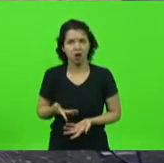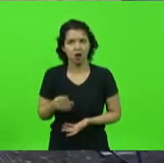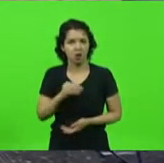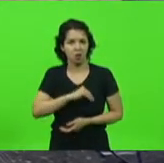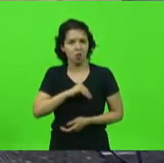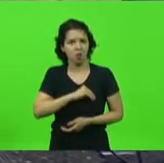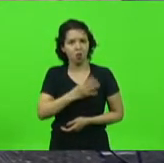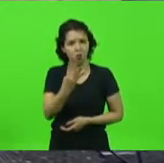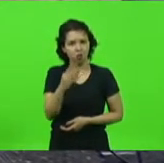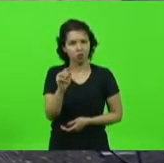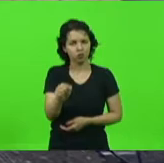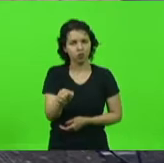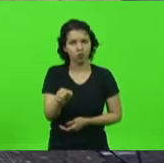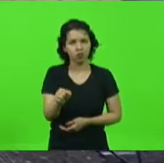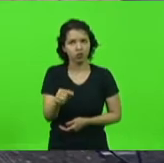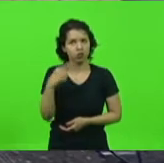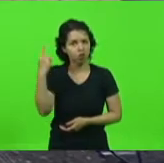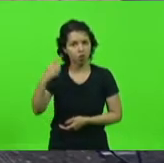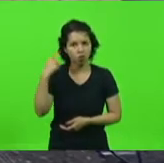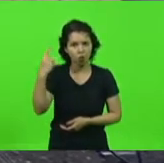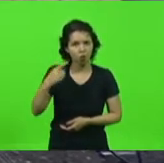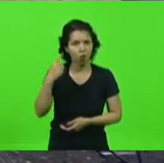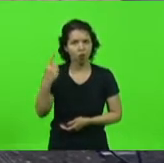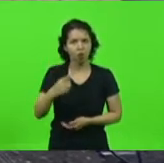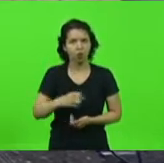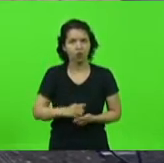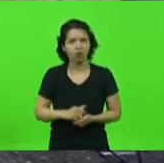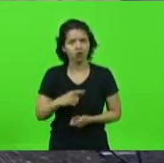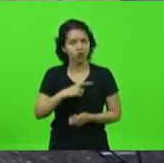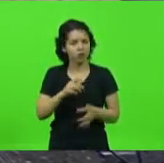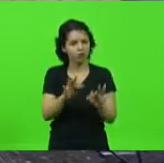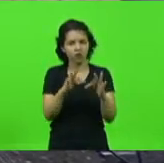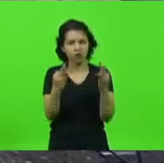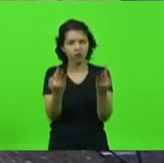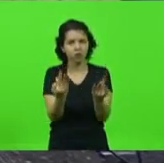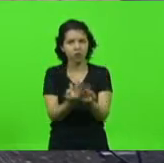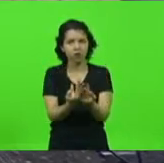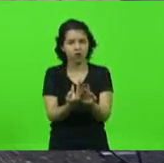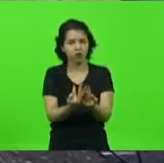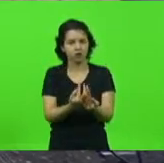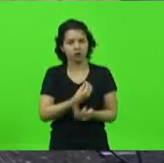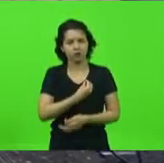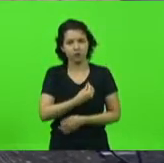mil. Está louco? Tem família que vive com 2 mil.